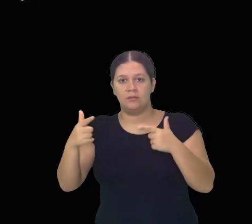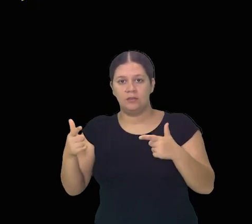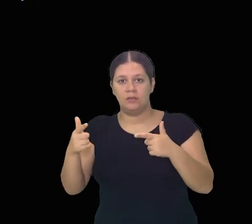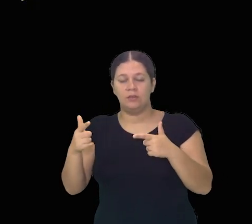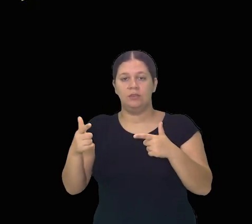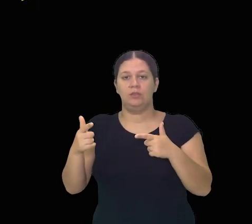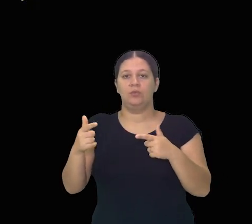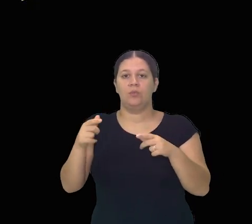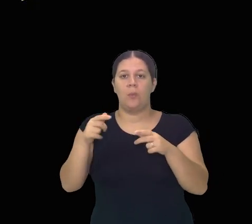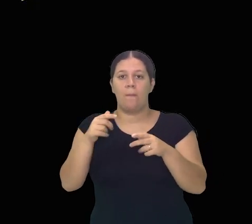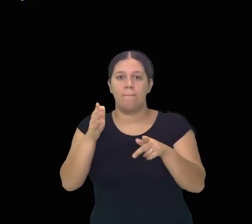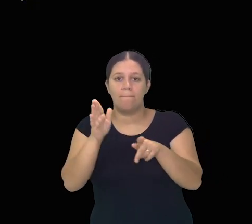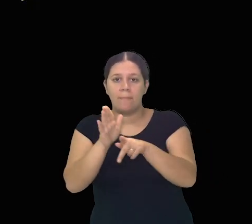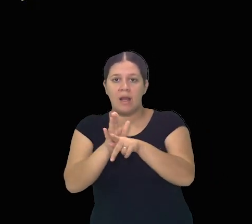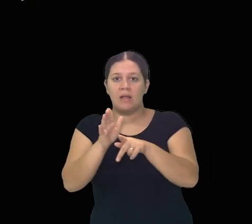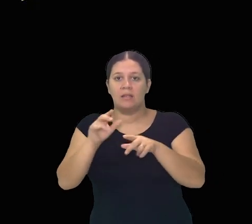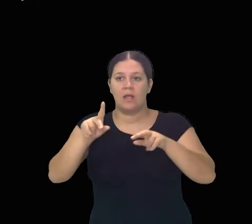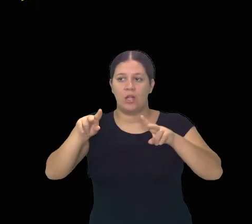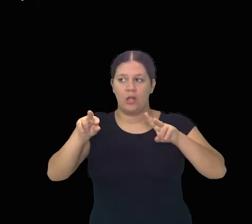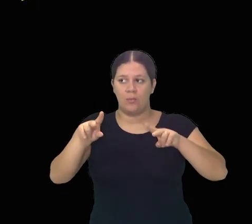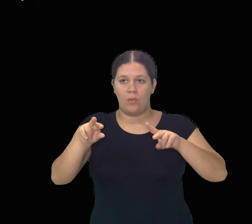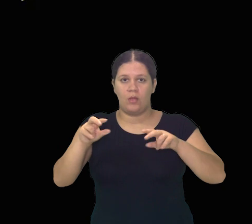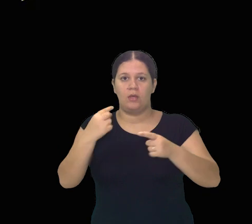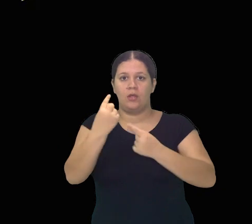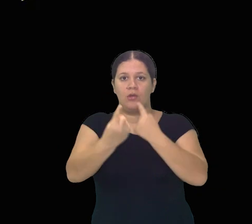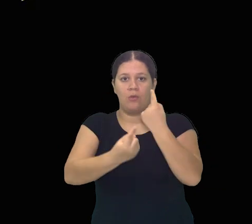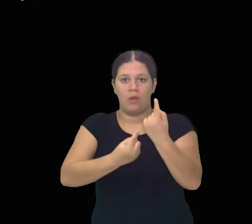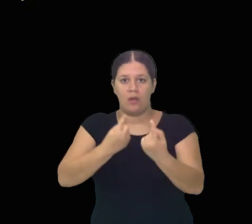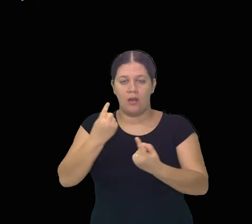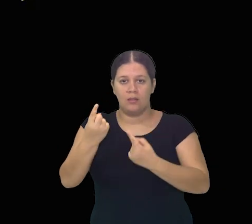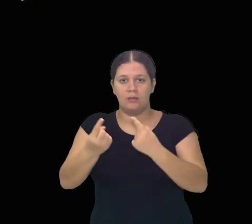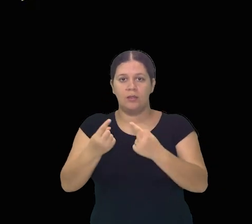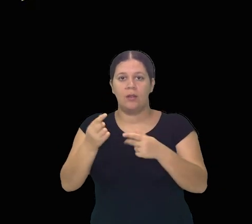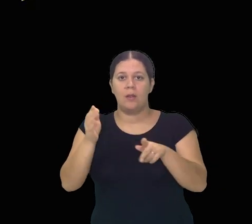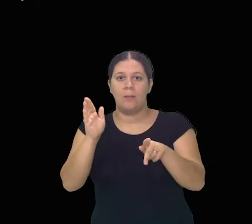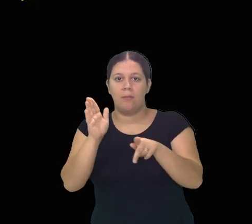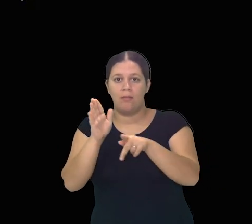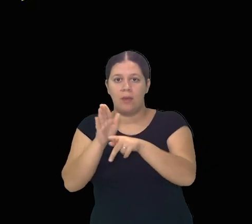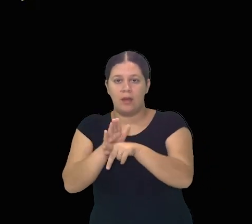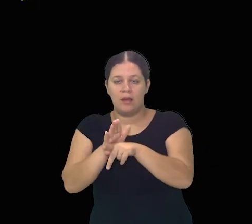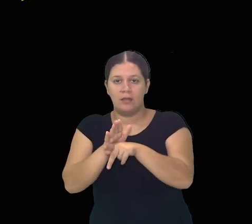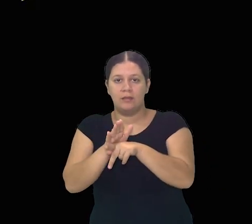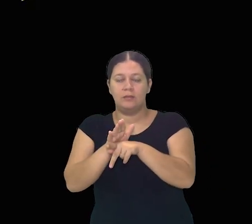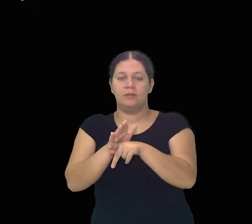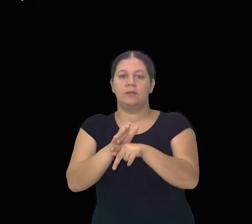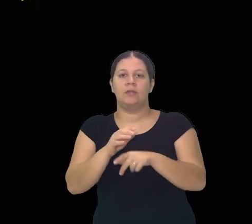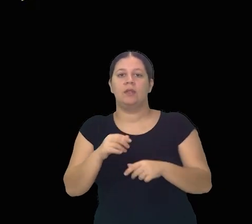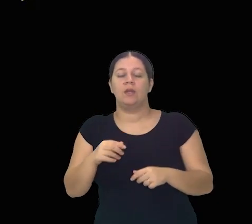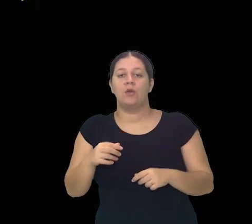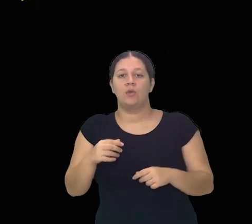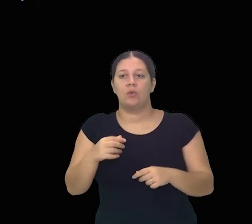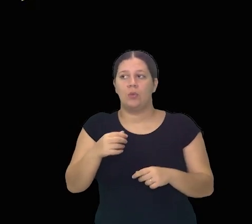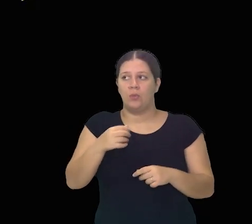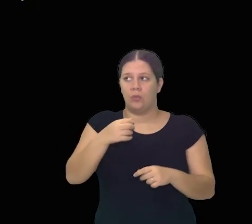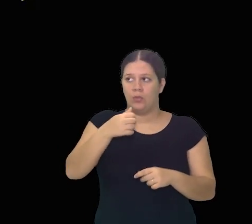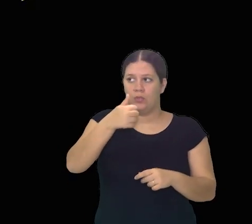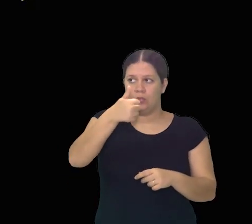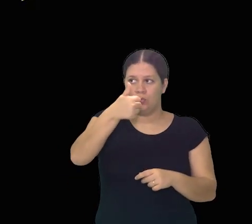3 partes iguais. Significa que cada parte corresponde a 1/3 do